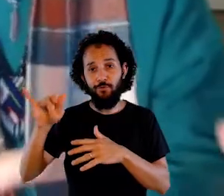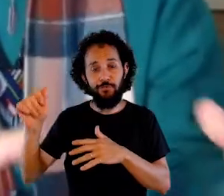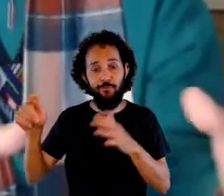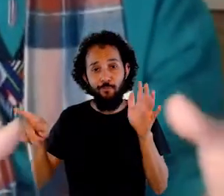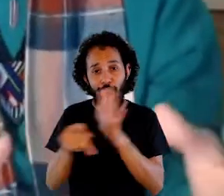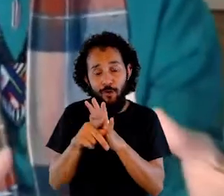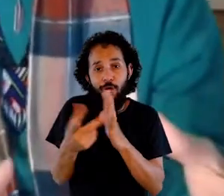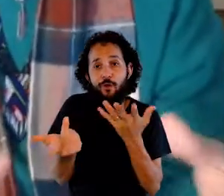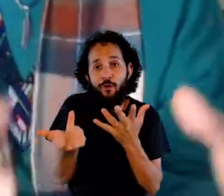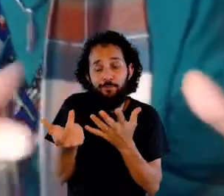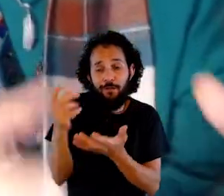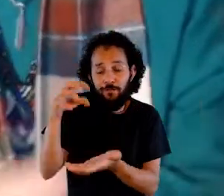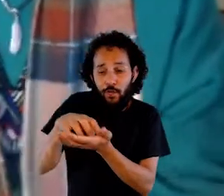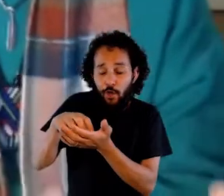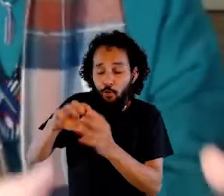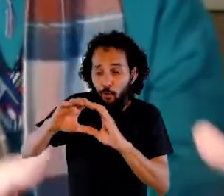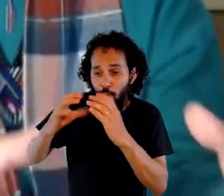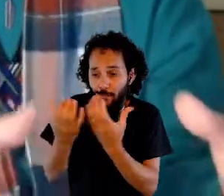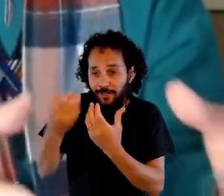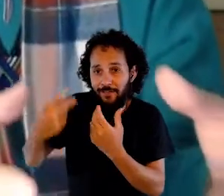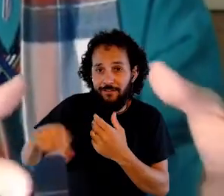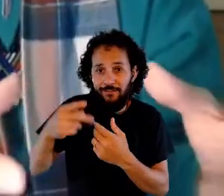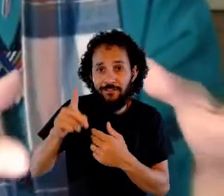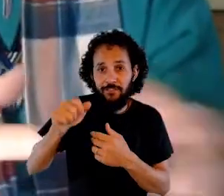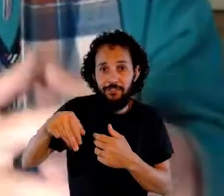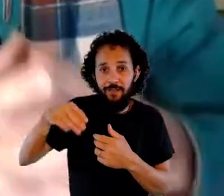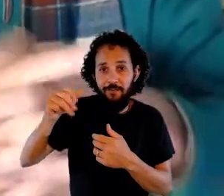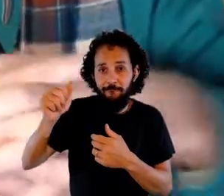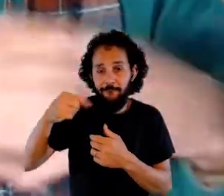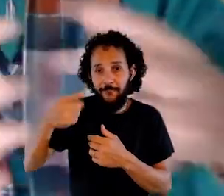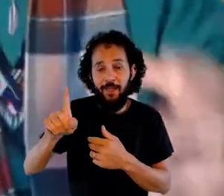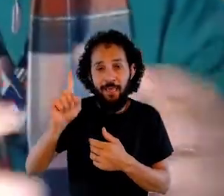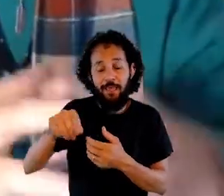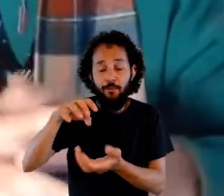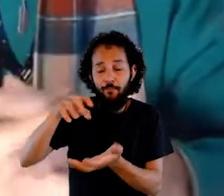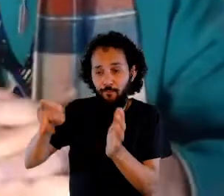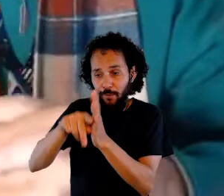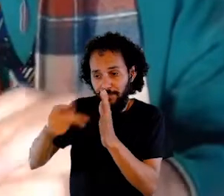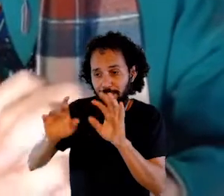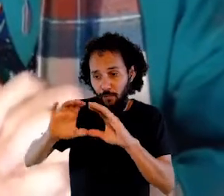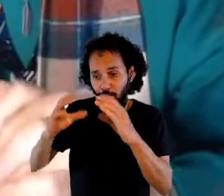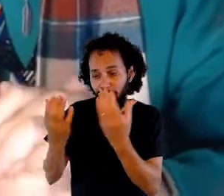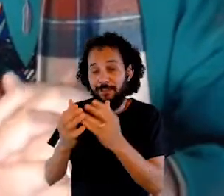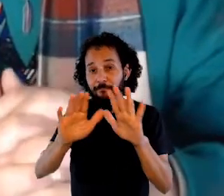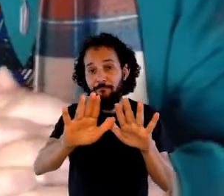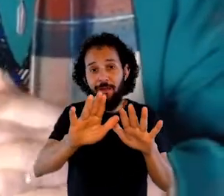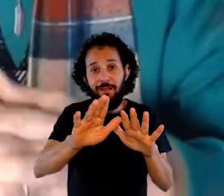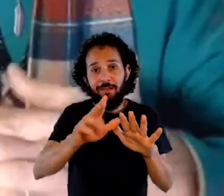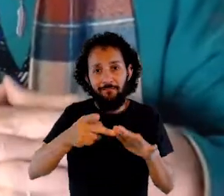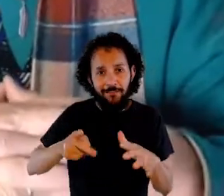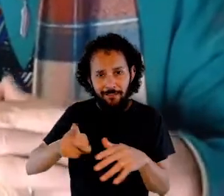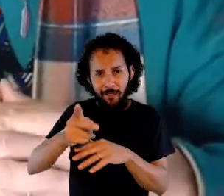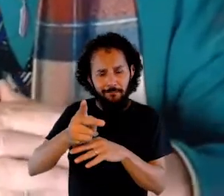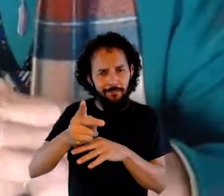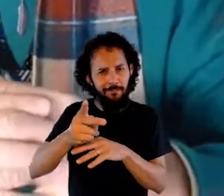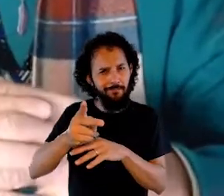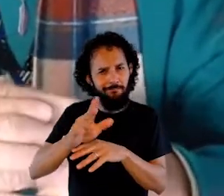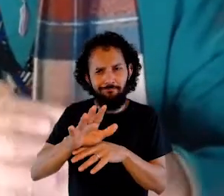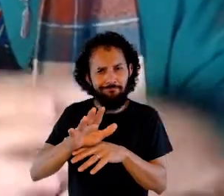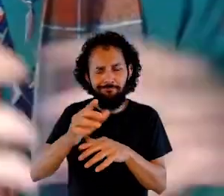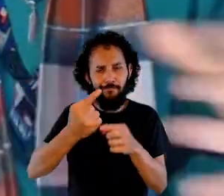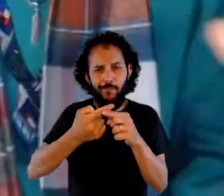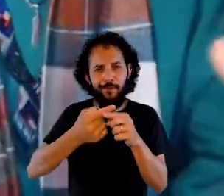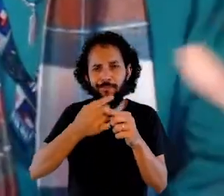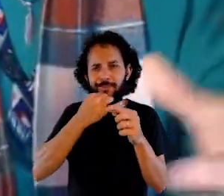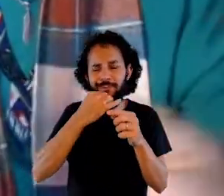ele vivia, né? O xamã está inserido dentro da comunidade. Mas não foi sempre assim, né? Porque você imagina, a gente está falando